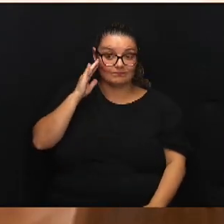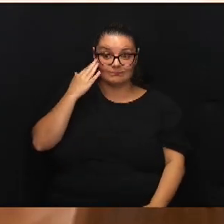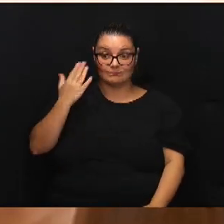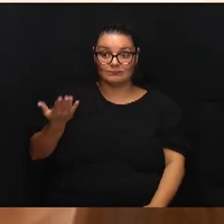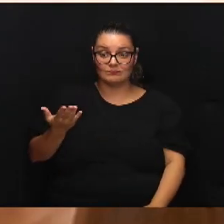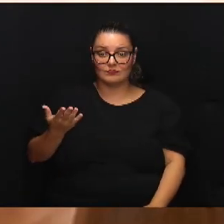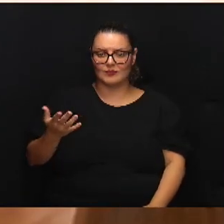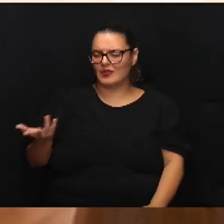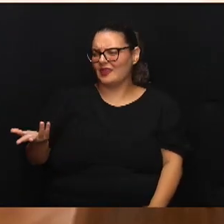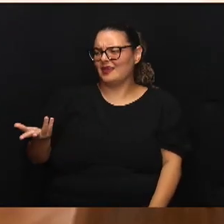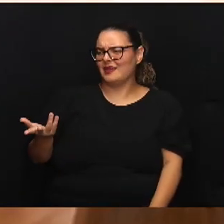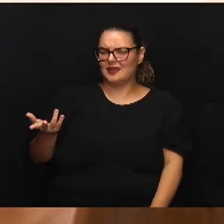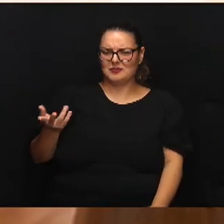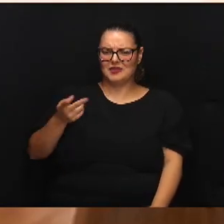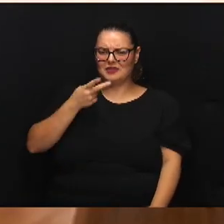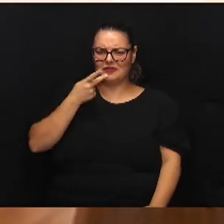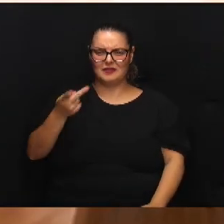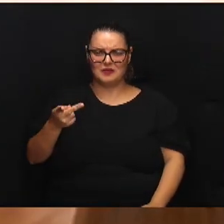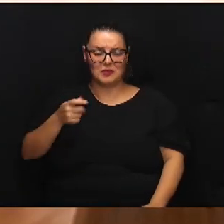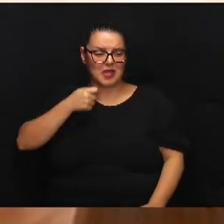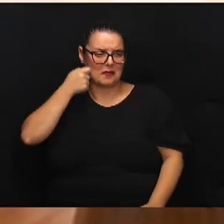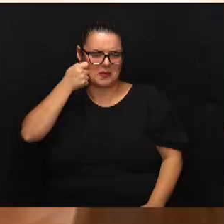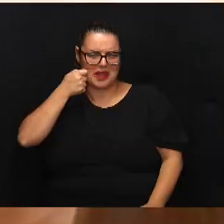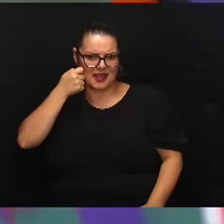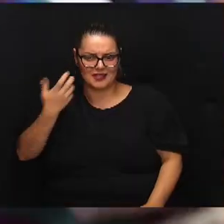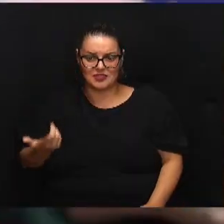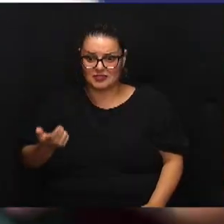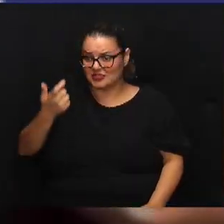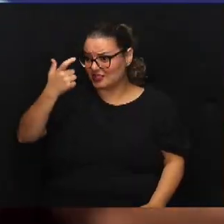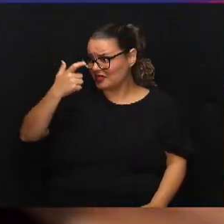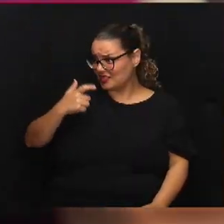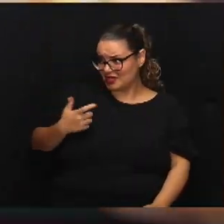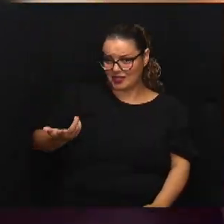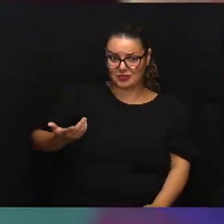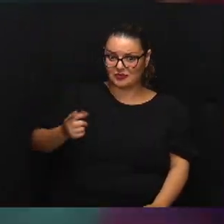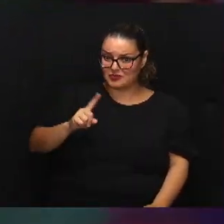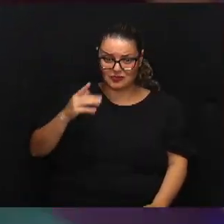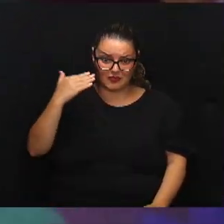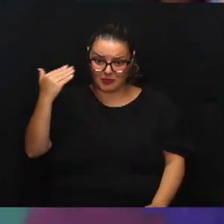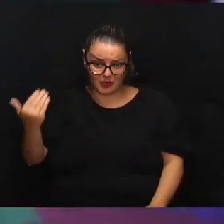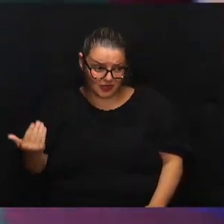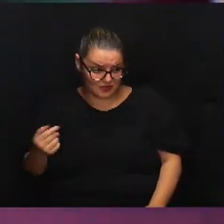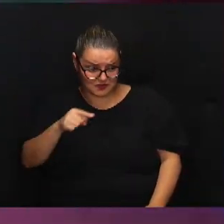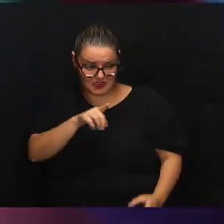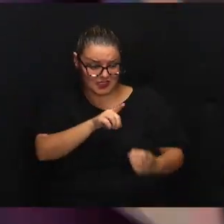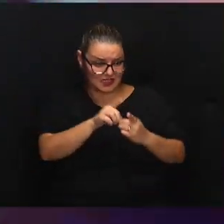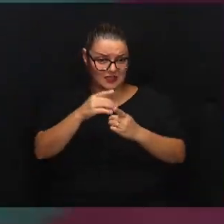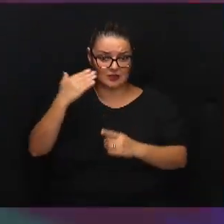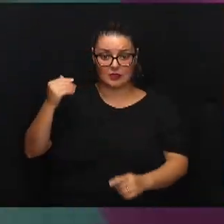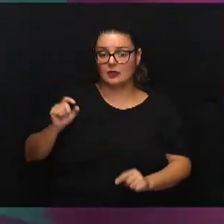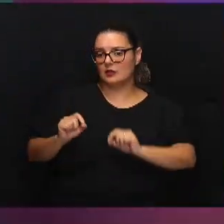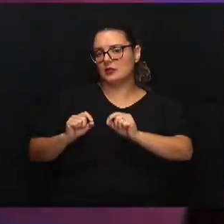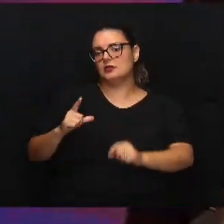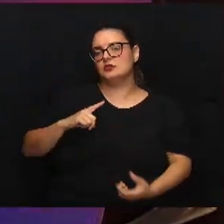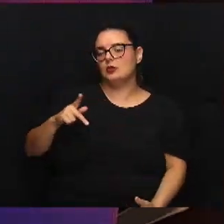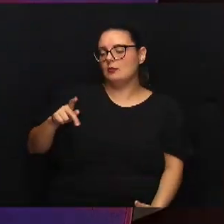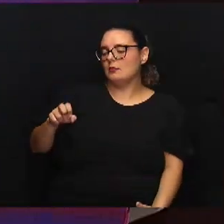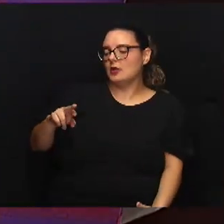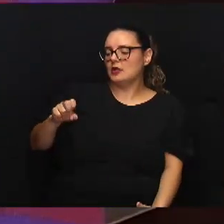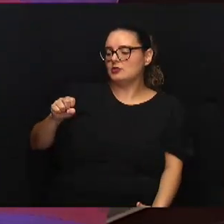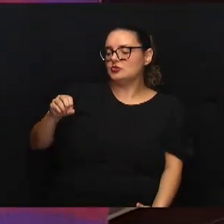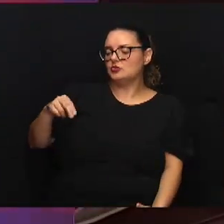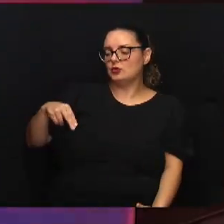mundo falava, mas é para artista, né? Nossa, você só atende famoso, porque na época quem tinha um personal stylist era